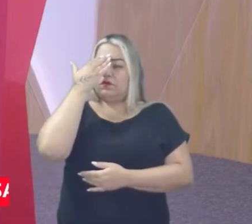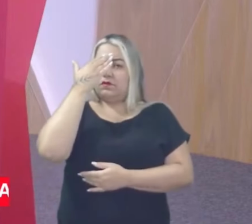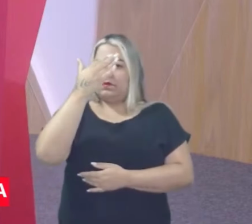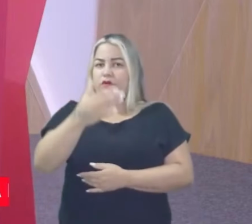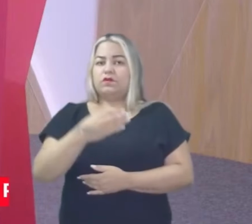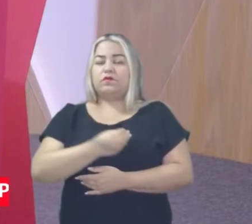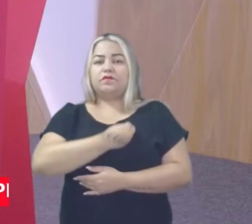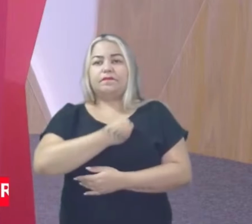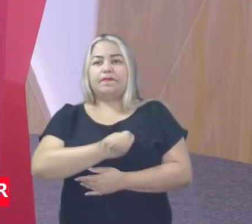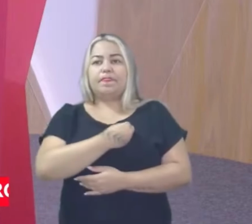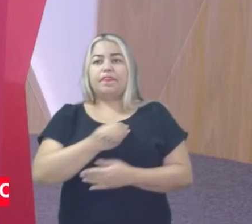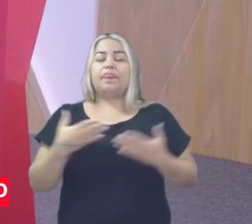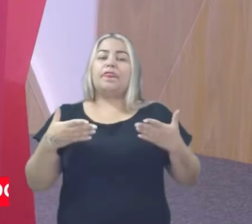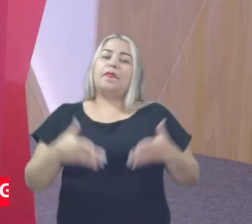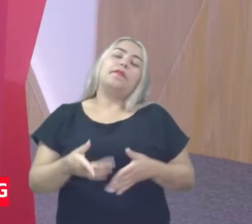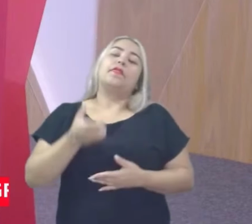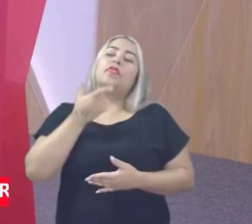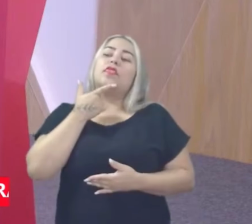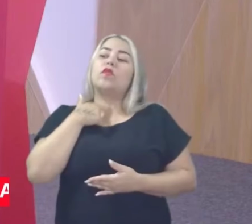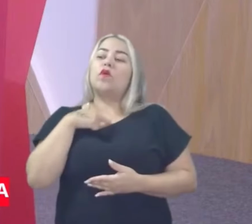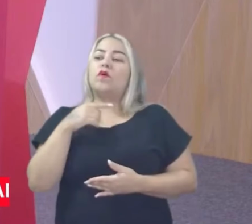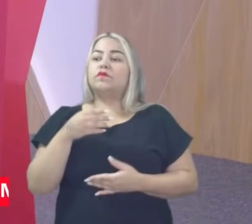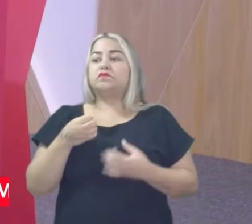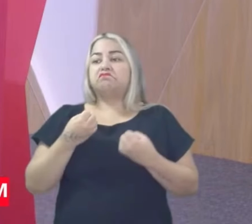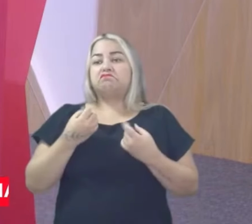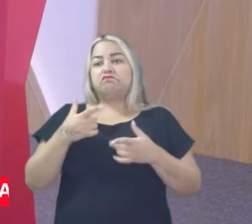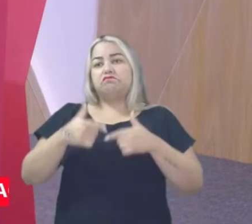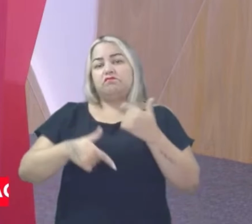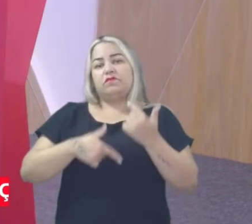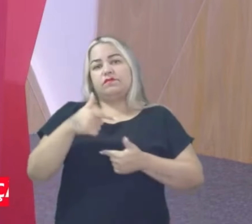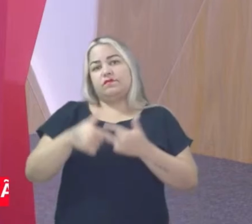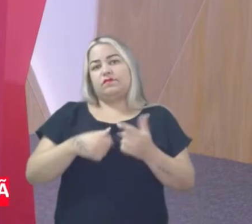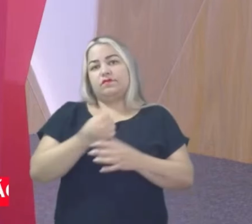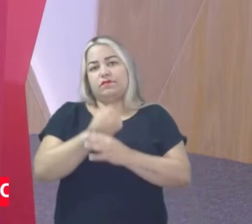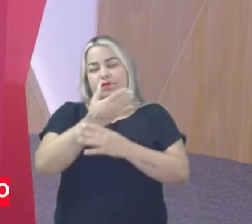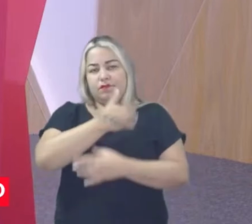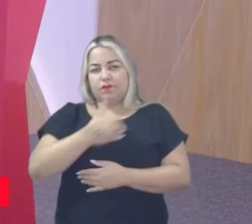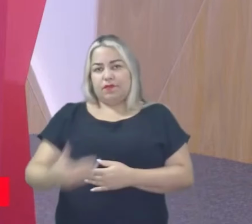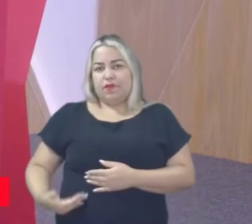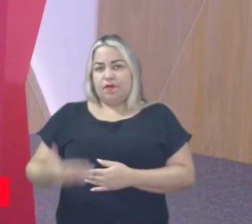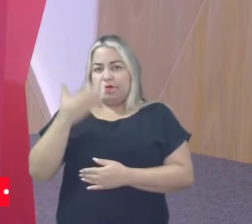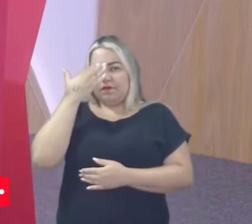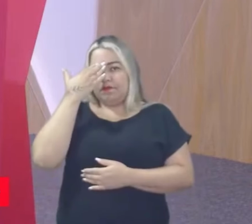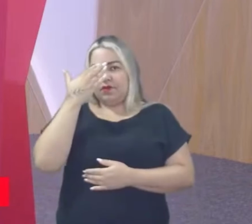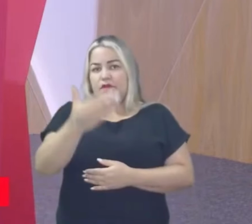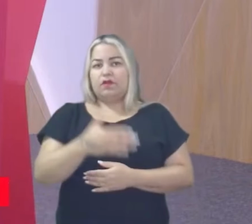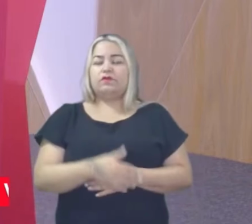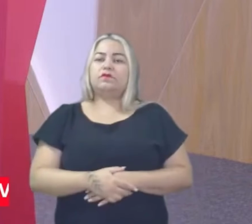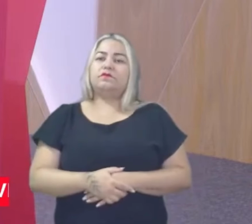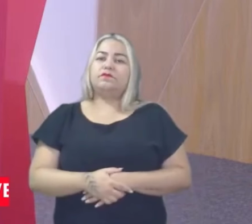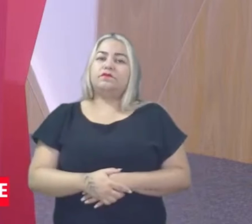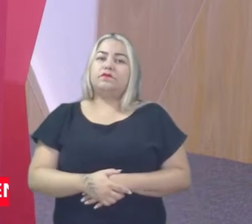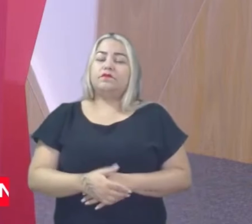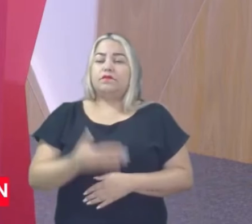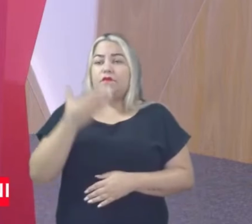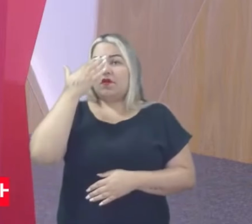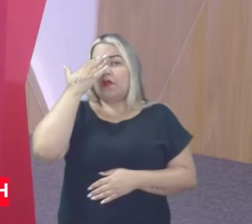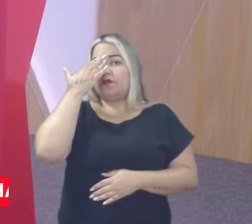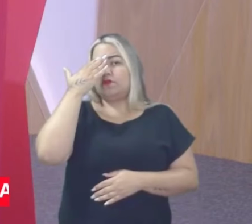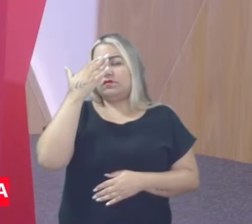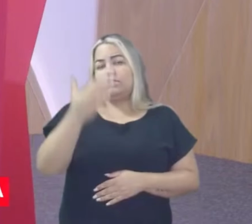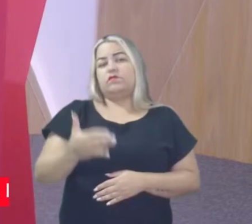sua participação e desejar sucesso nesse trabalho aí pela segurança pública paulista. Obrigado, viu? Eu agradeço